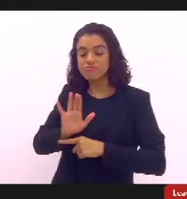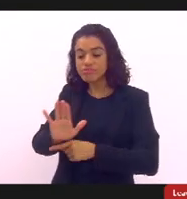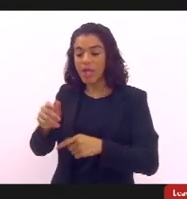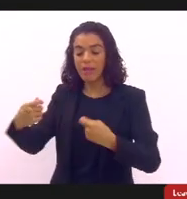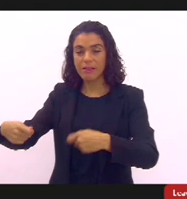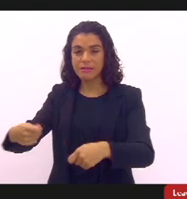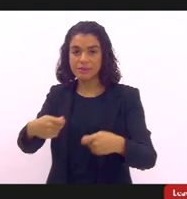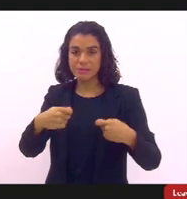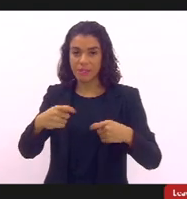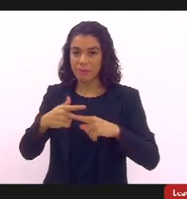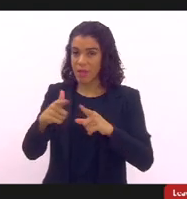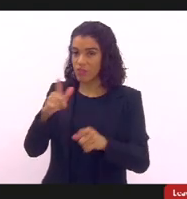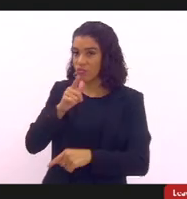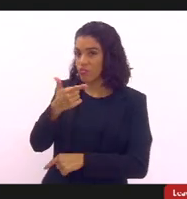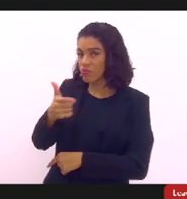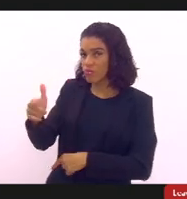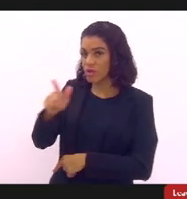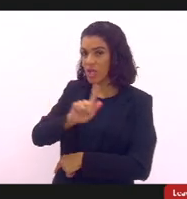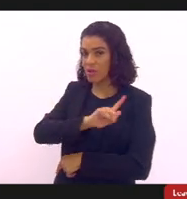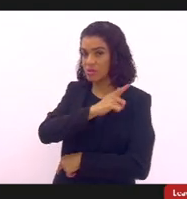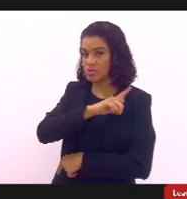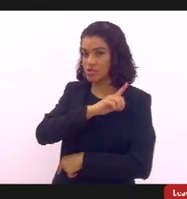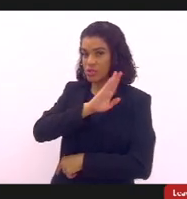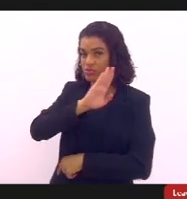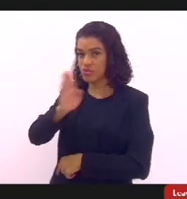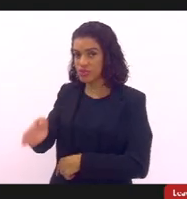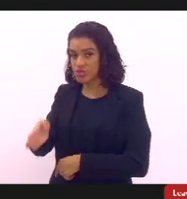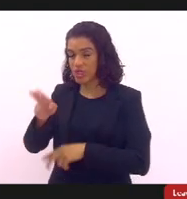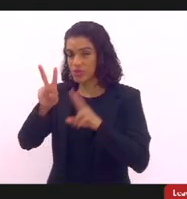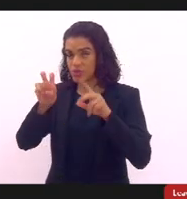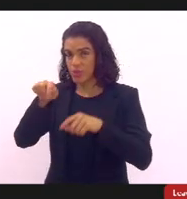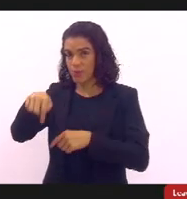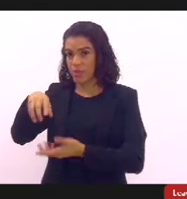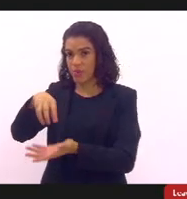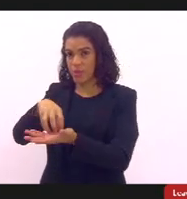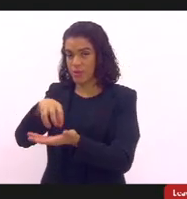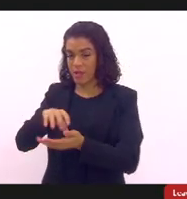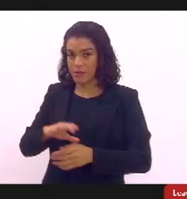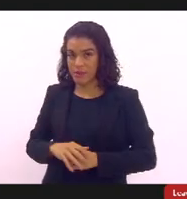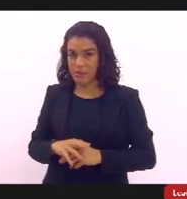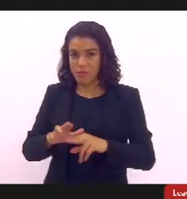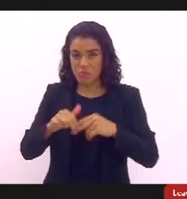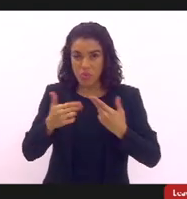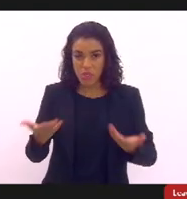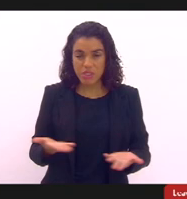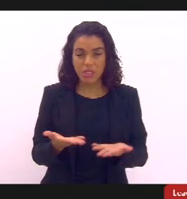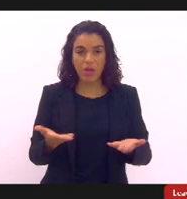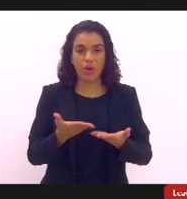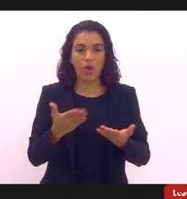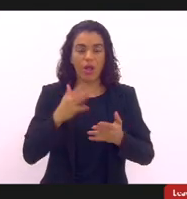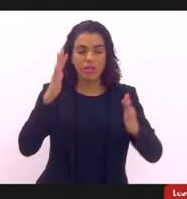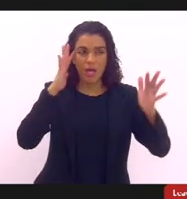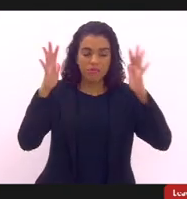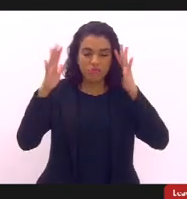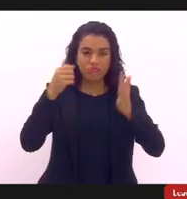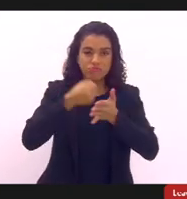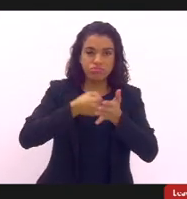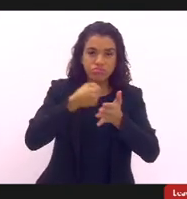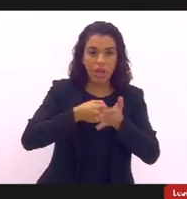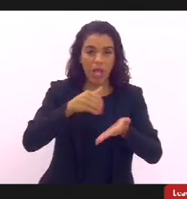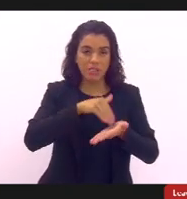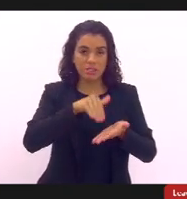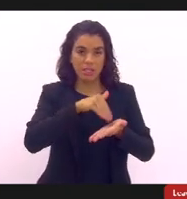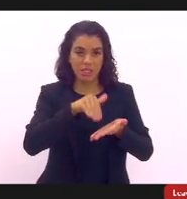Mas não há uma gestão direta da SES em relação a essa unidade. Então, isso que está sendo repensado, a